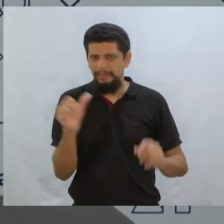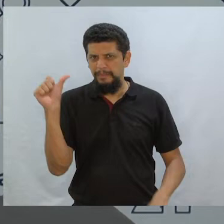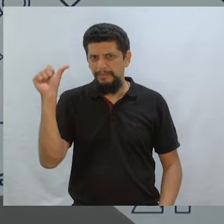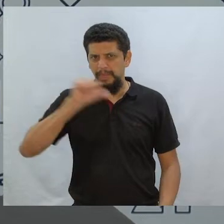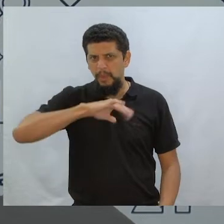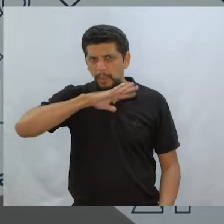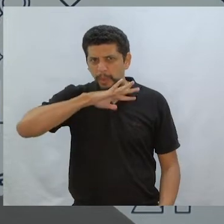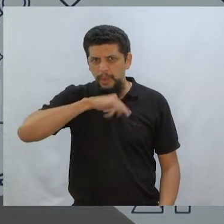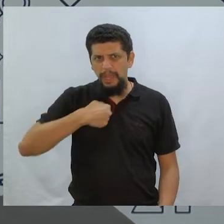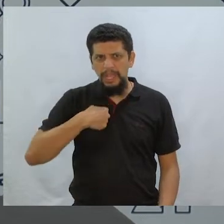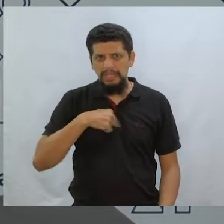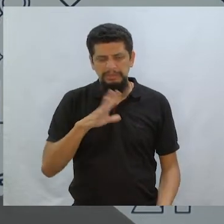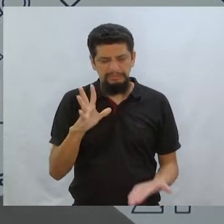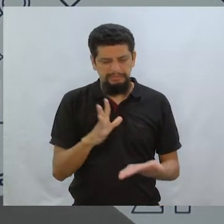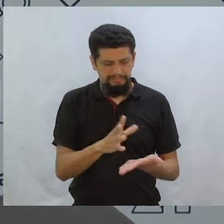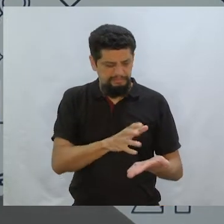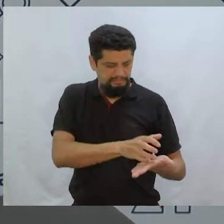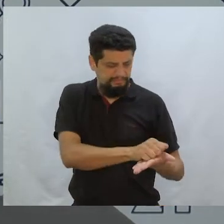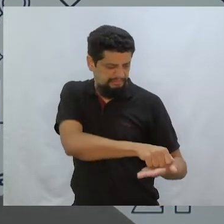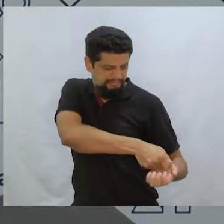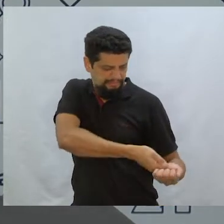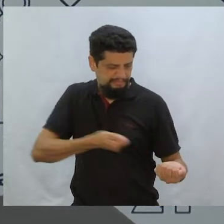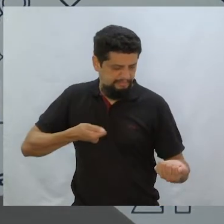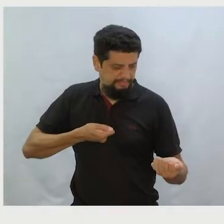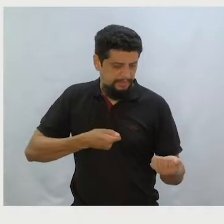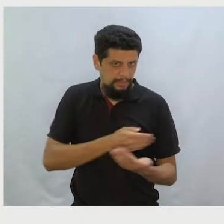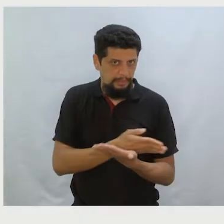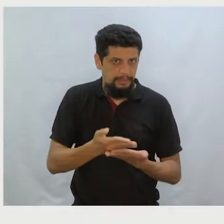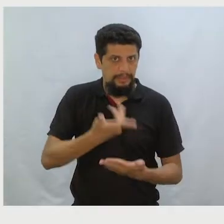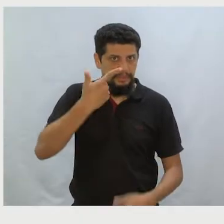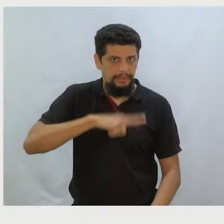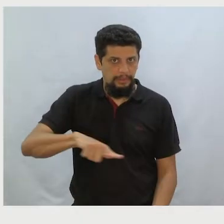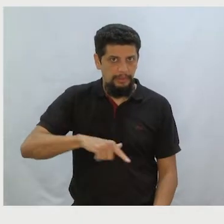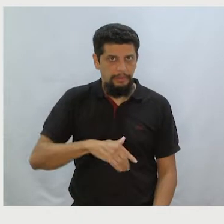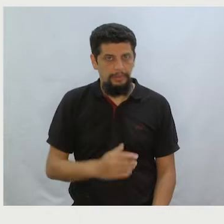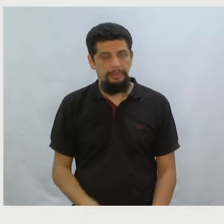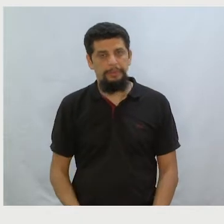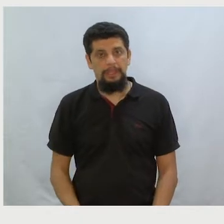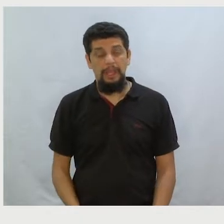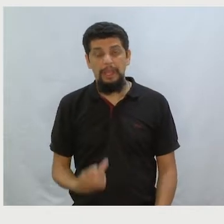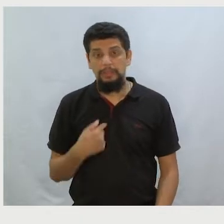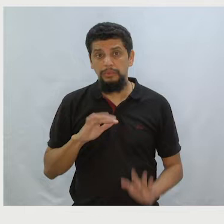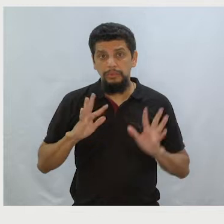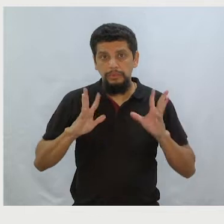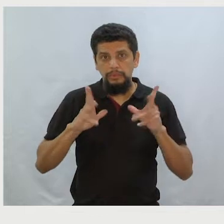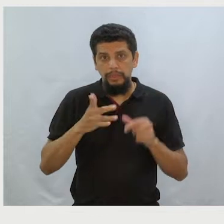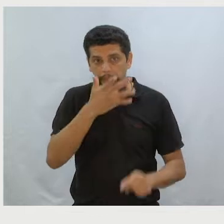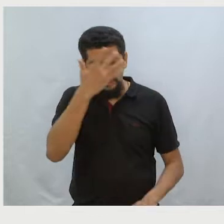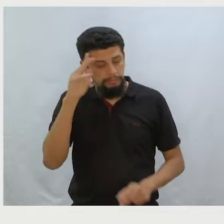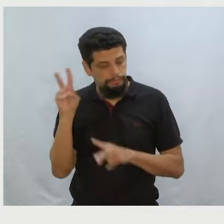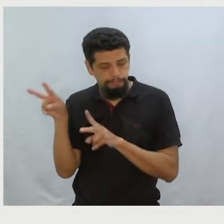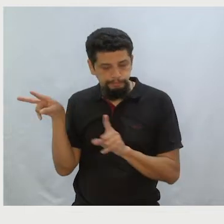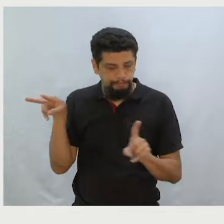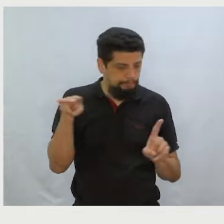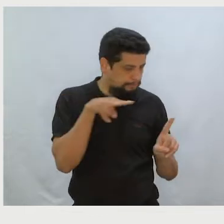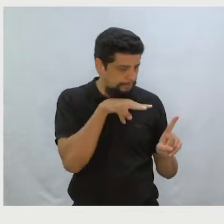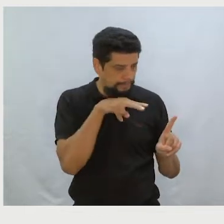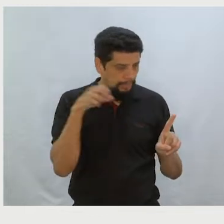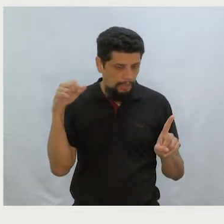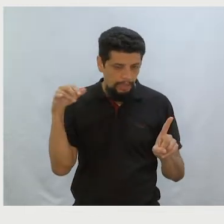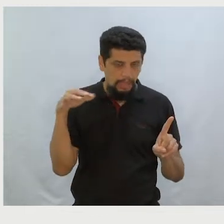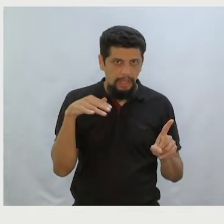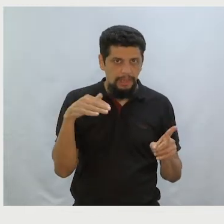péssima e eu resolvi arrancar a folha para começar bem o meu caderno e todo mundo olhou de novo para